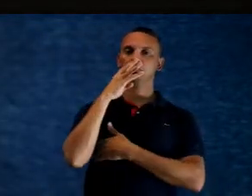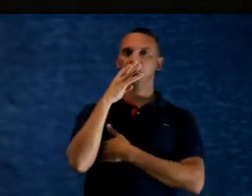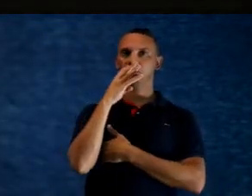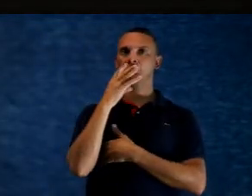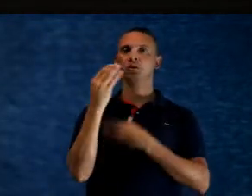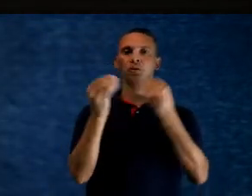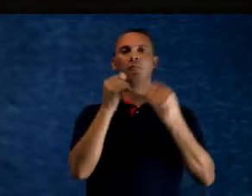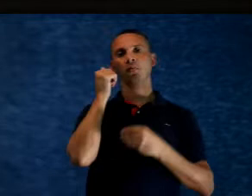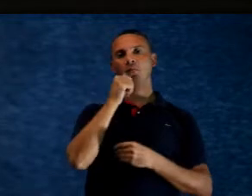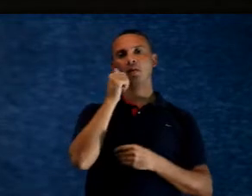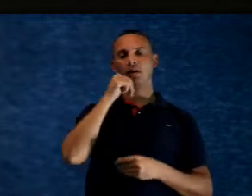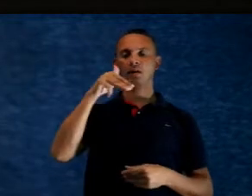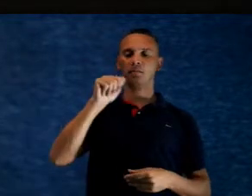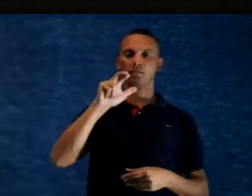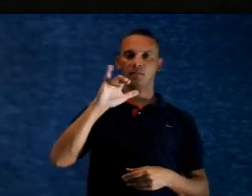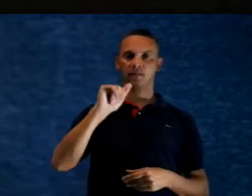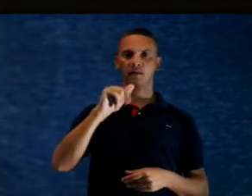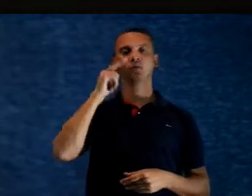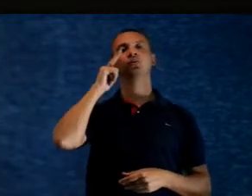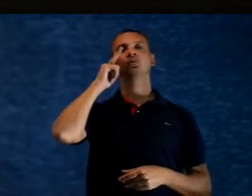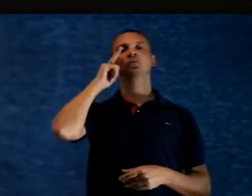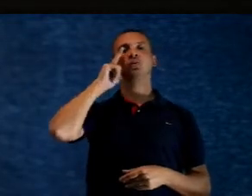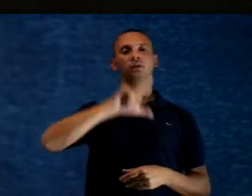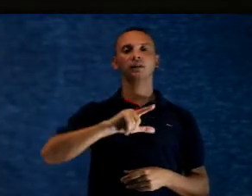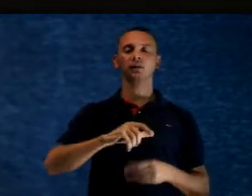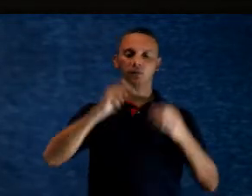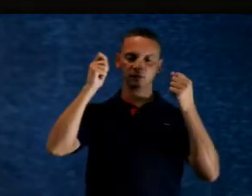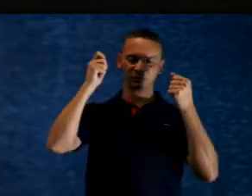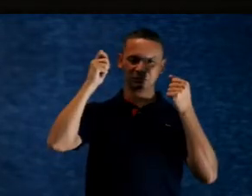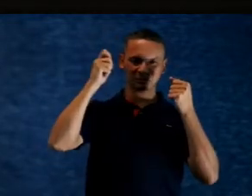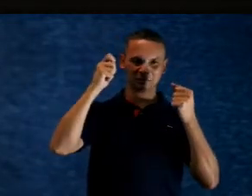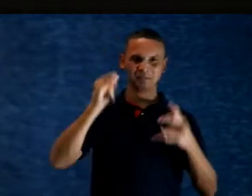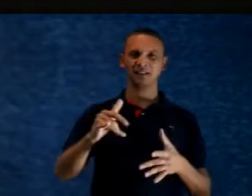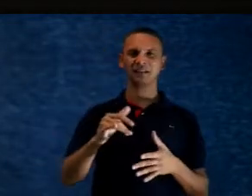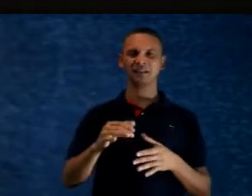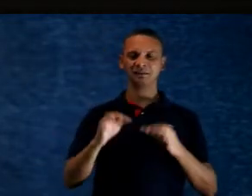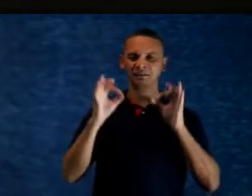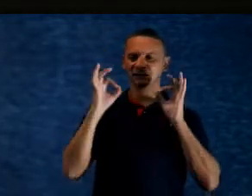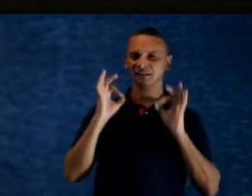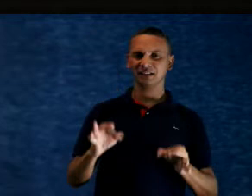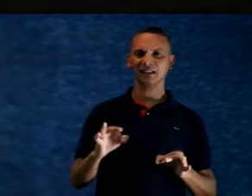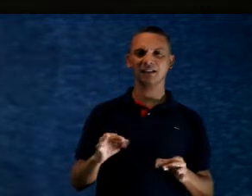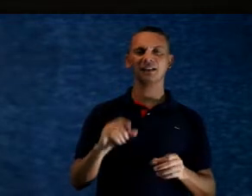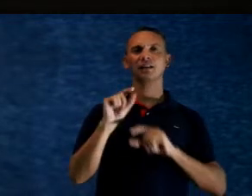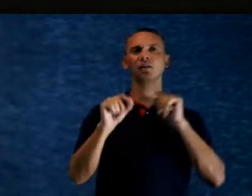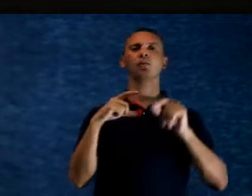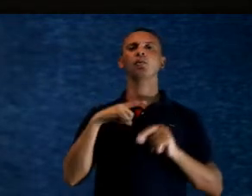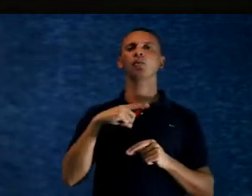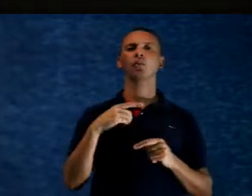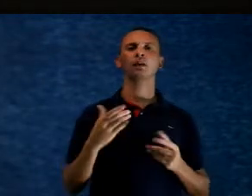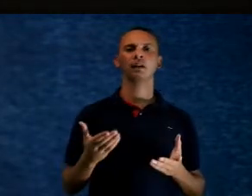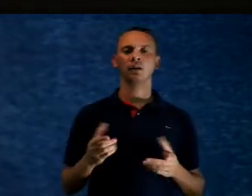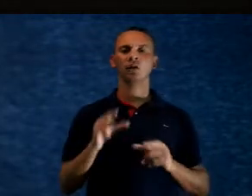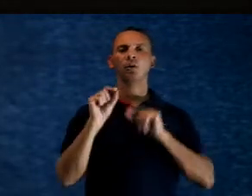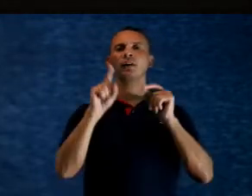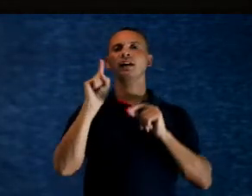que é esta coisa demoníaca, muitas vezes apavorante, sufocante, que é a